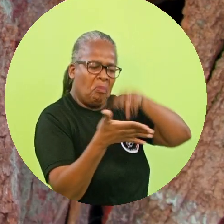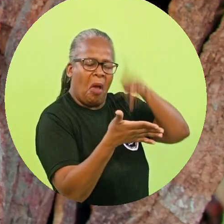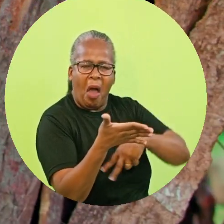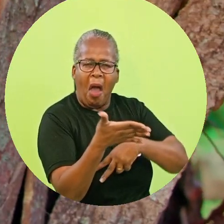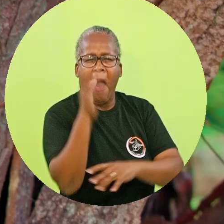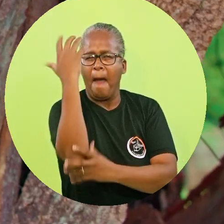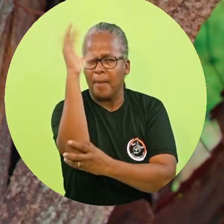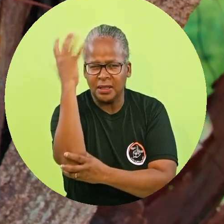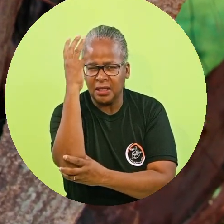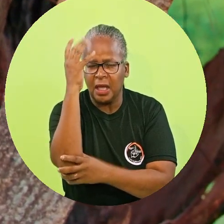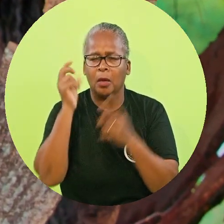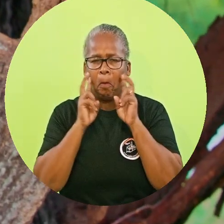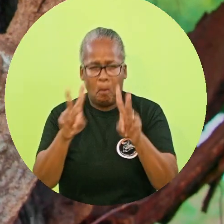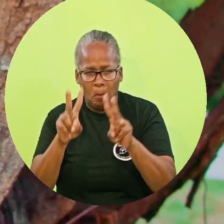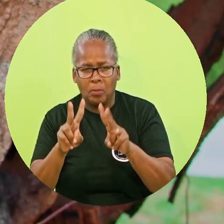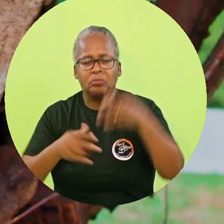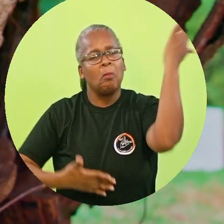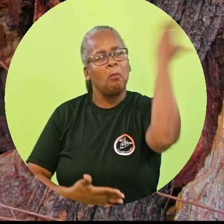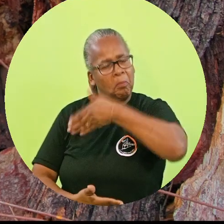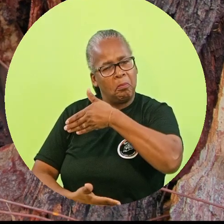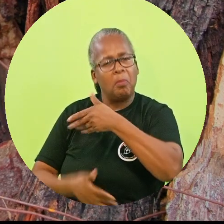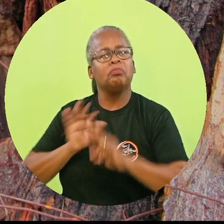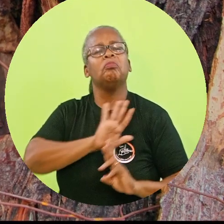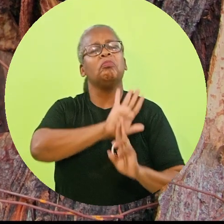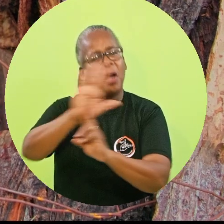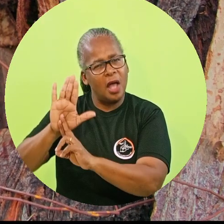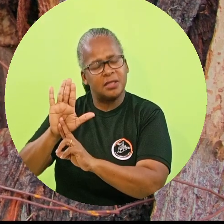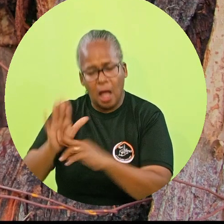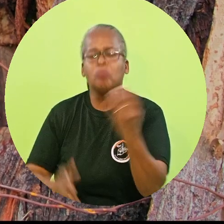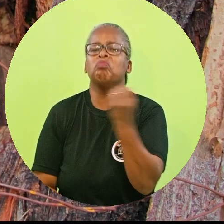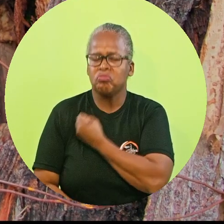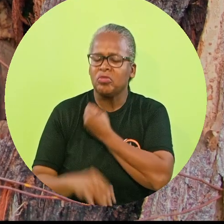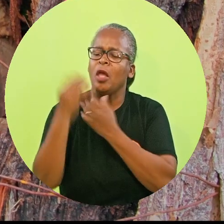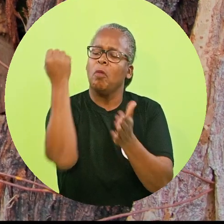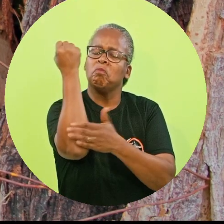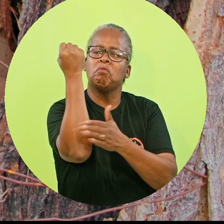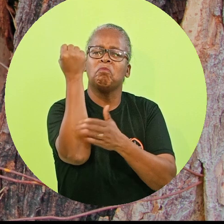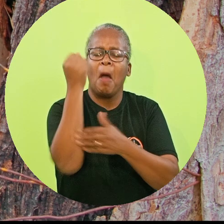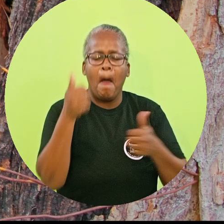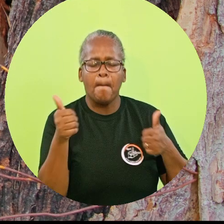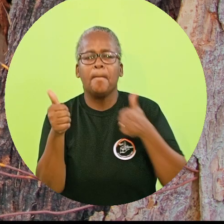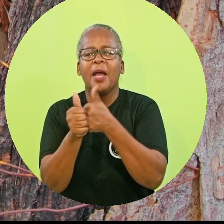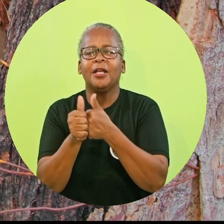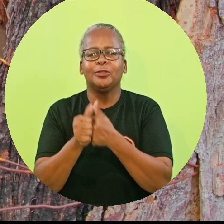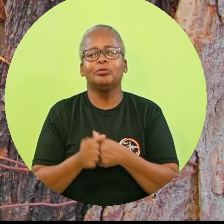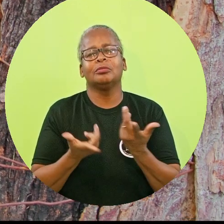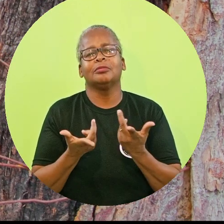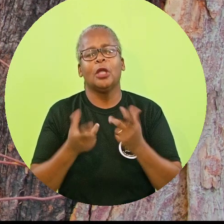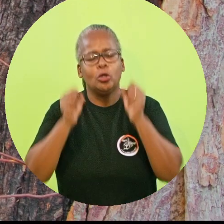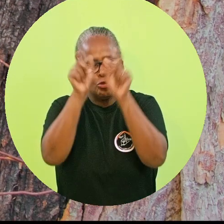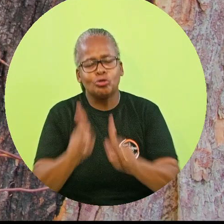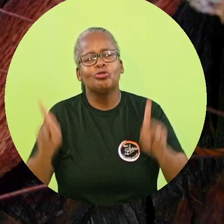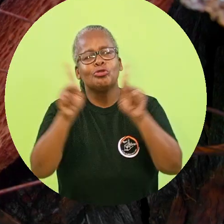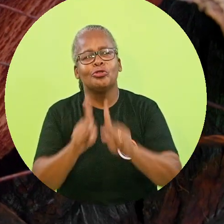não é suporte, mas testemunha. Essas peças têm CEP. Viviam próximo ao Shopping Colinas. Vieram do